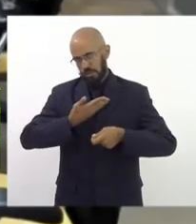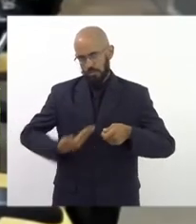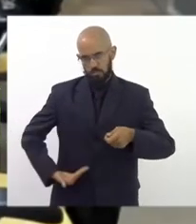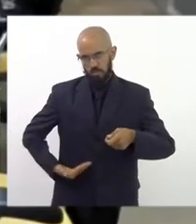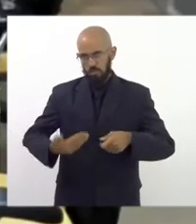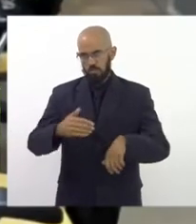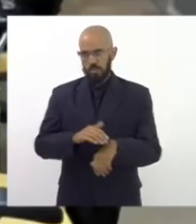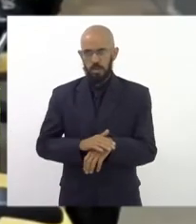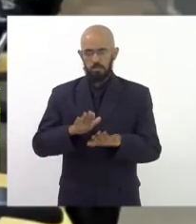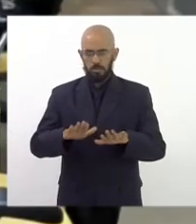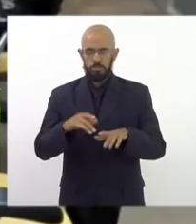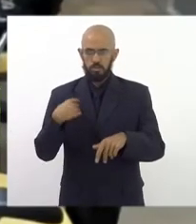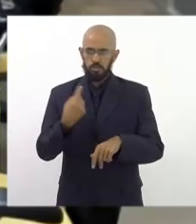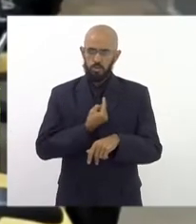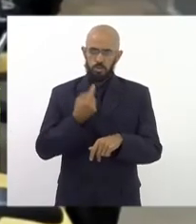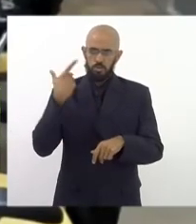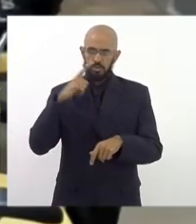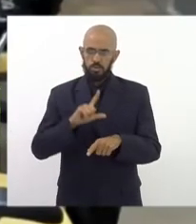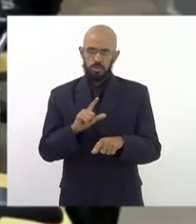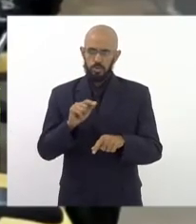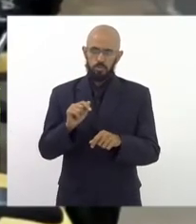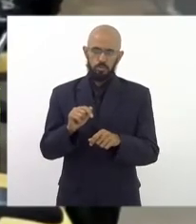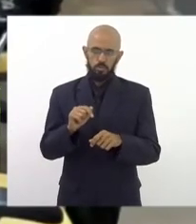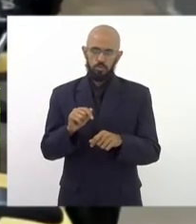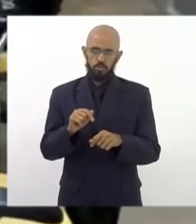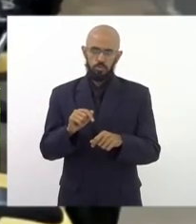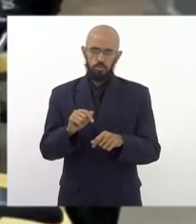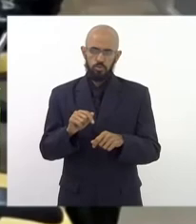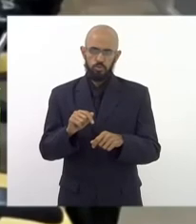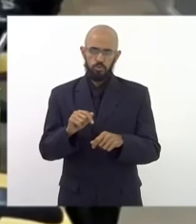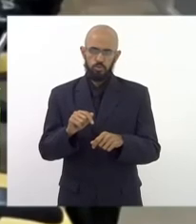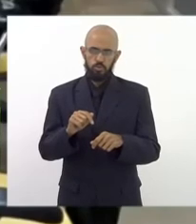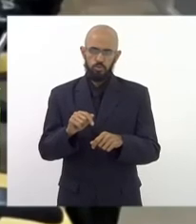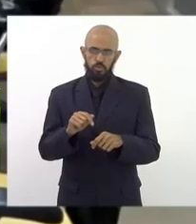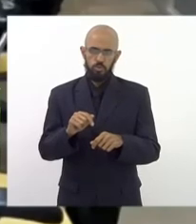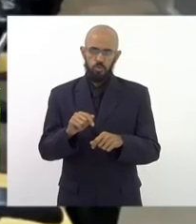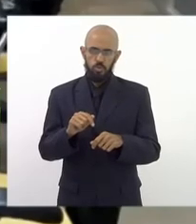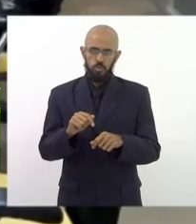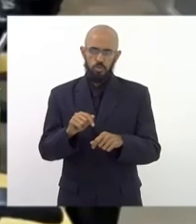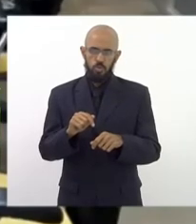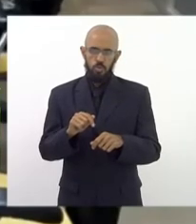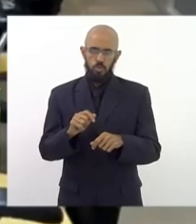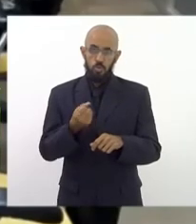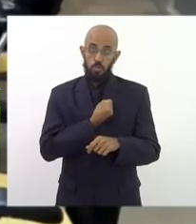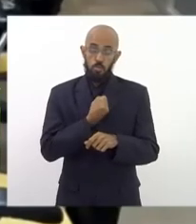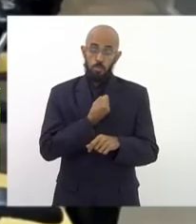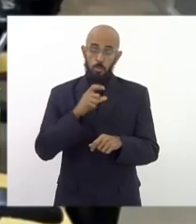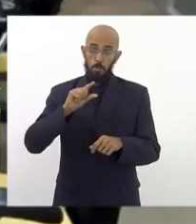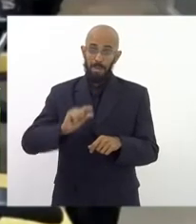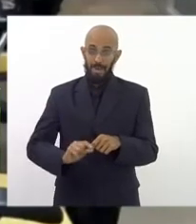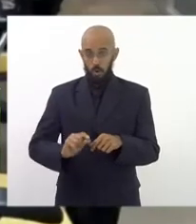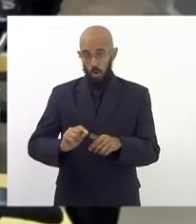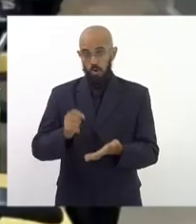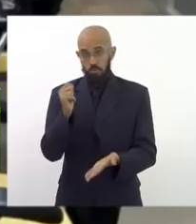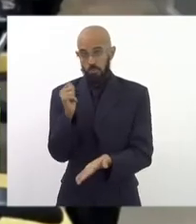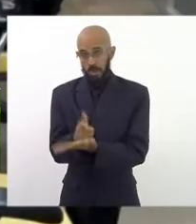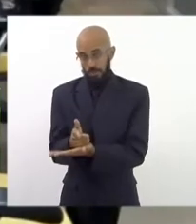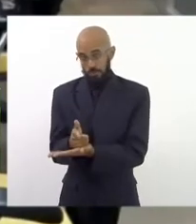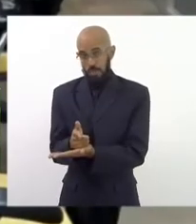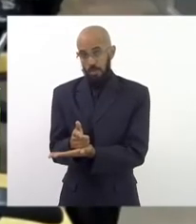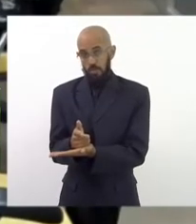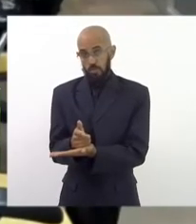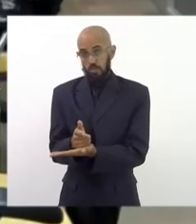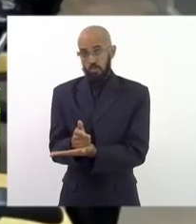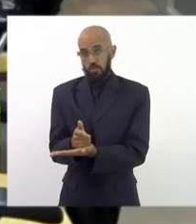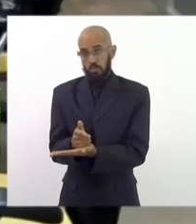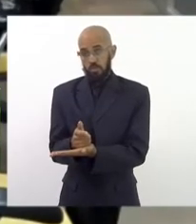participo, nós conseguimos chegar ao menor índice, o menor prazo de pagamento da história,